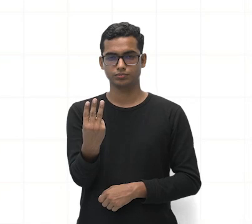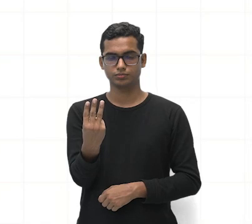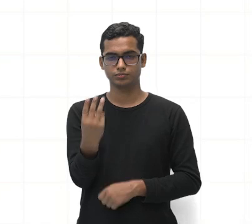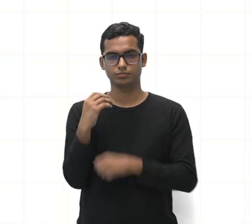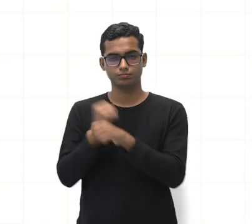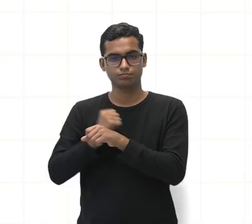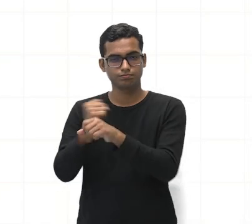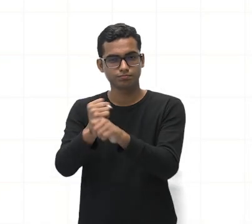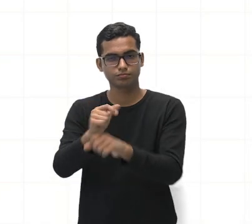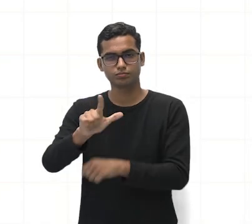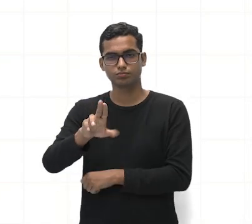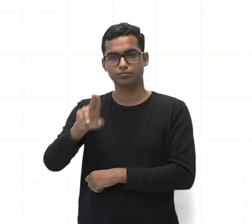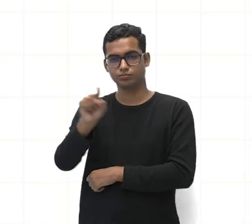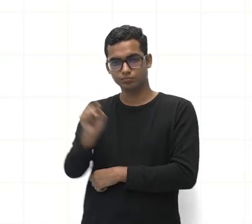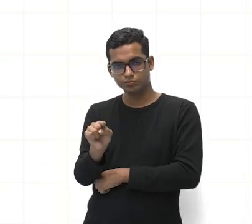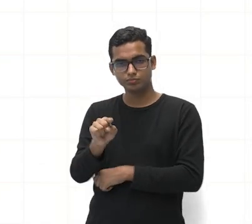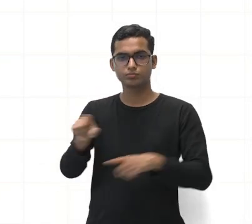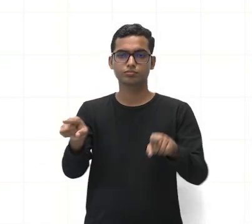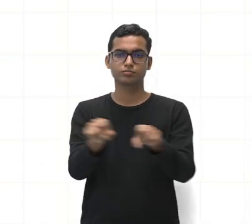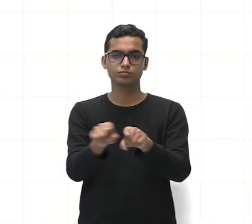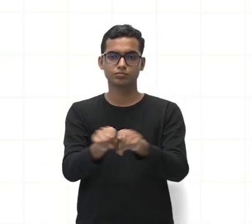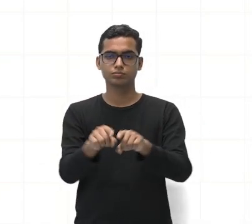ano-luz e vamos subtrair